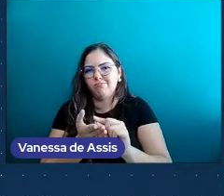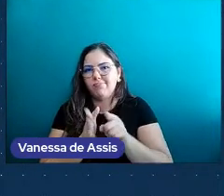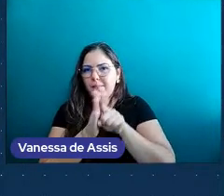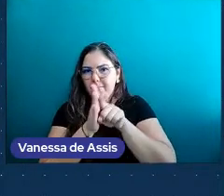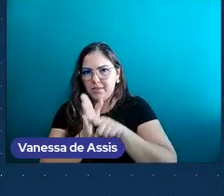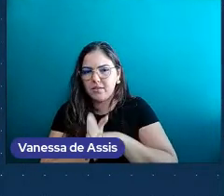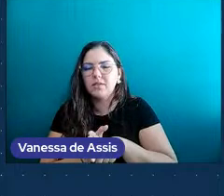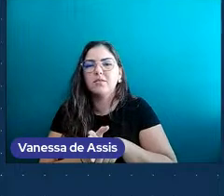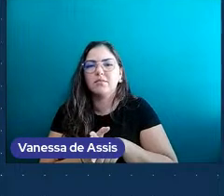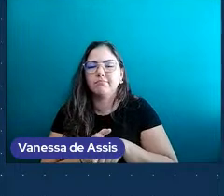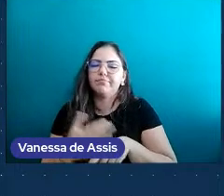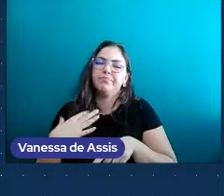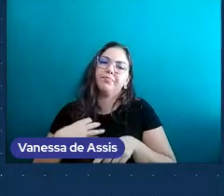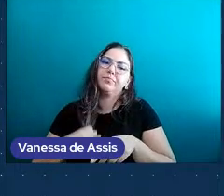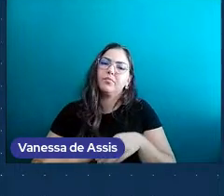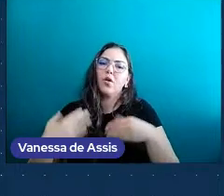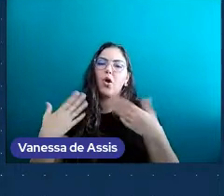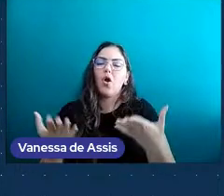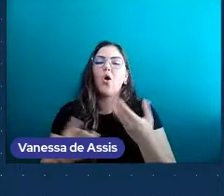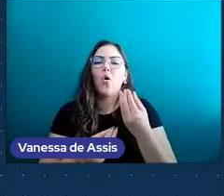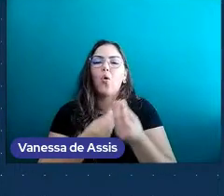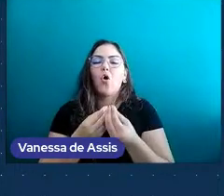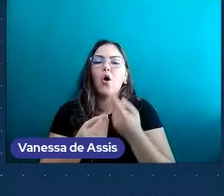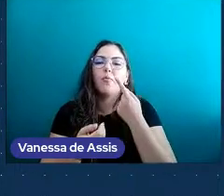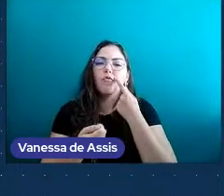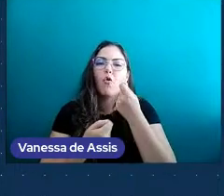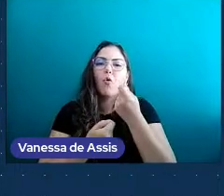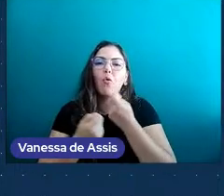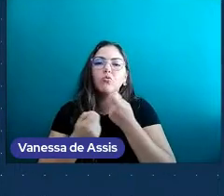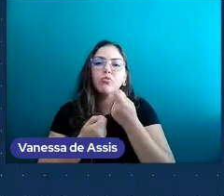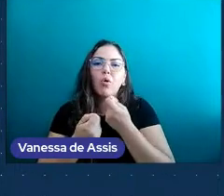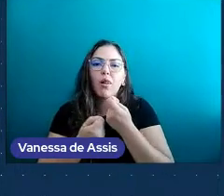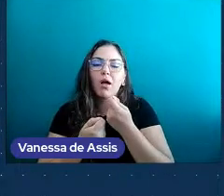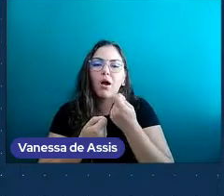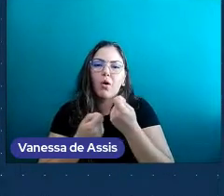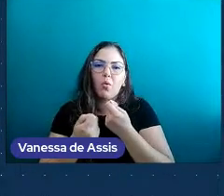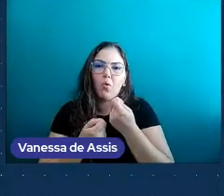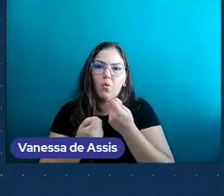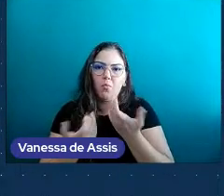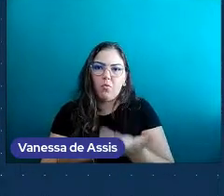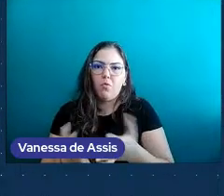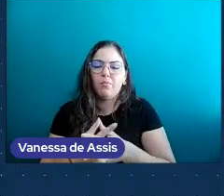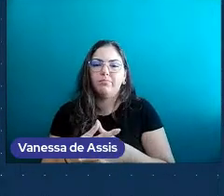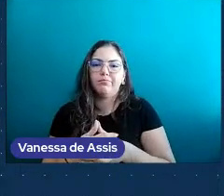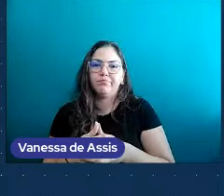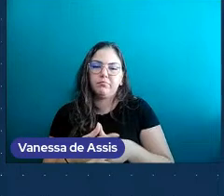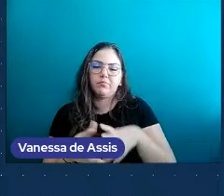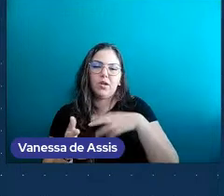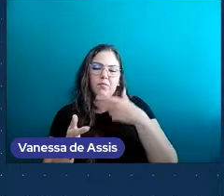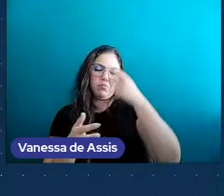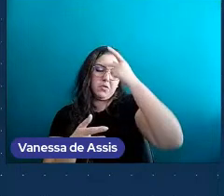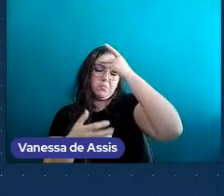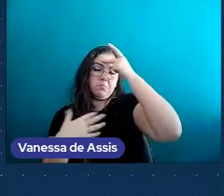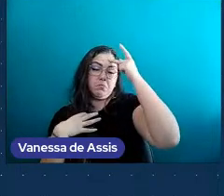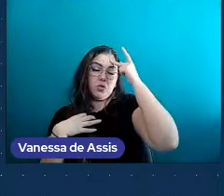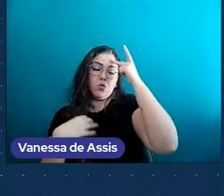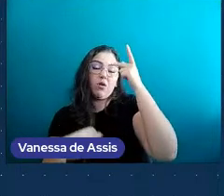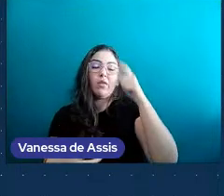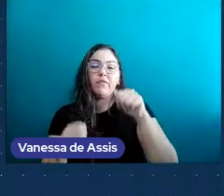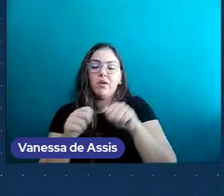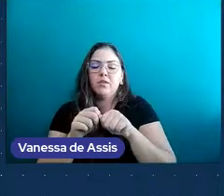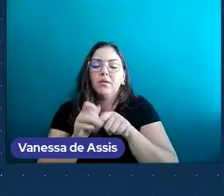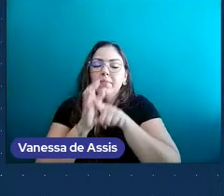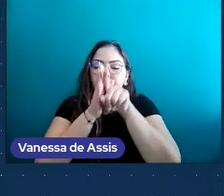ter um controle dessa subjetividade? Primeiro, que os pesquisadores mantenham diários de campo, anotando suas impressões, né, o que que